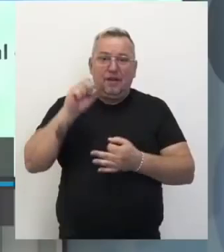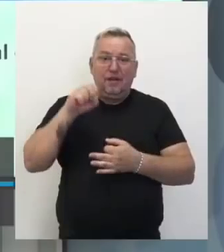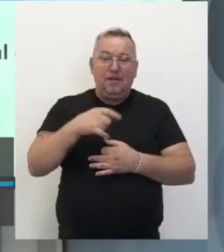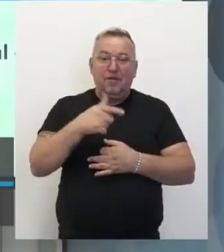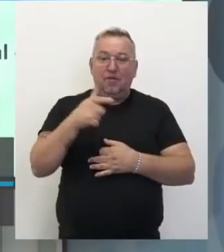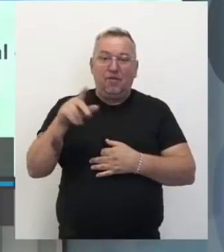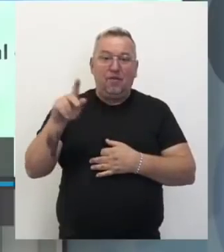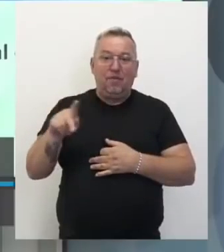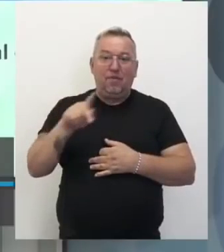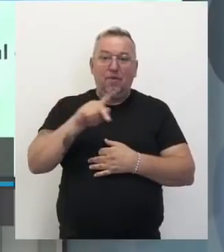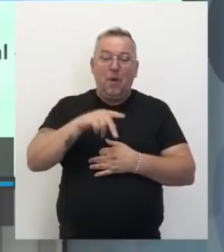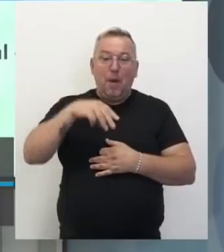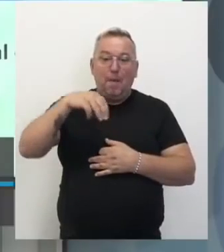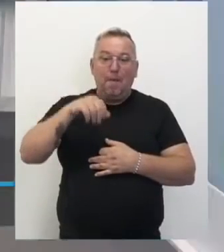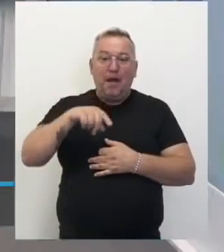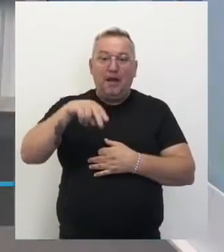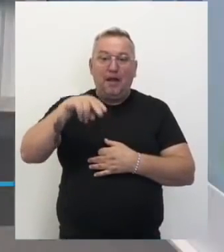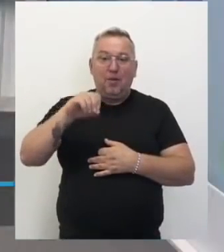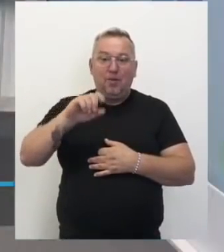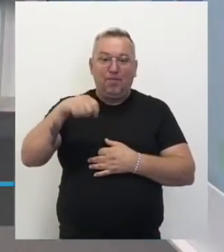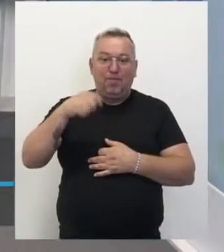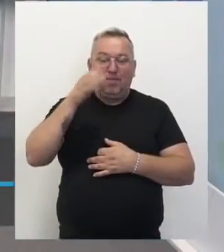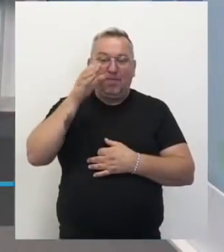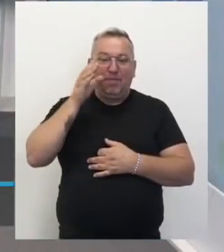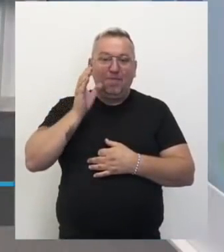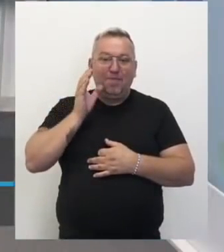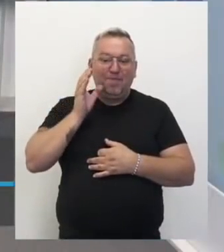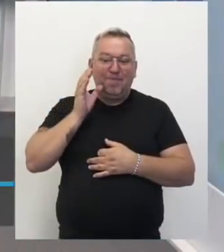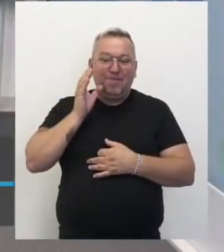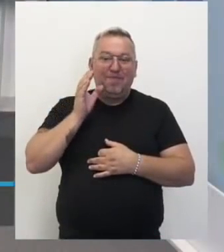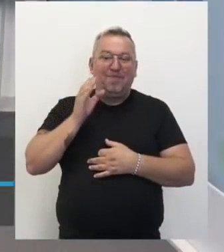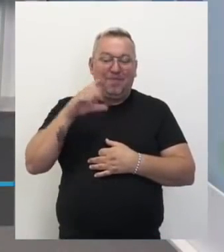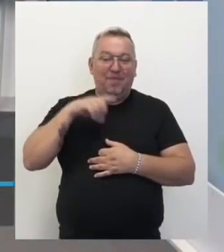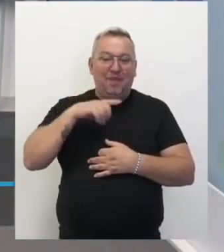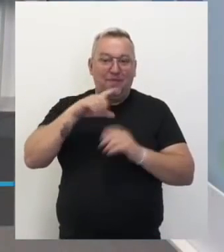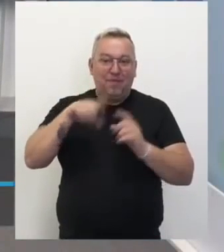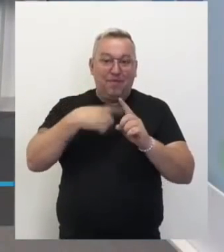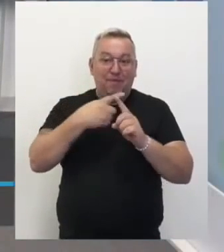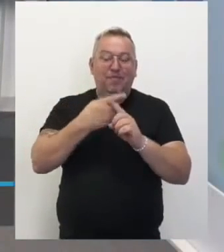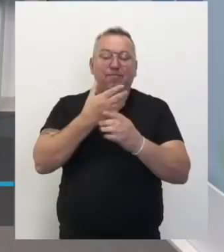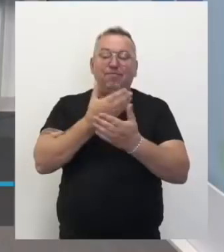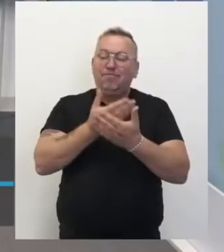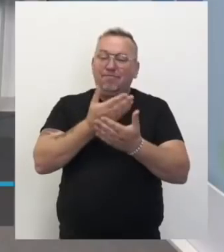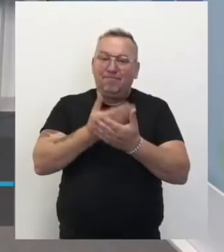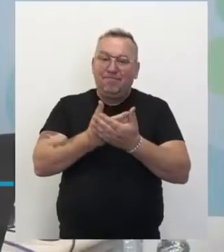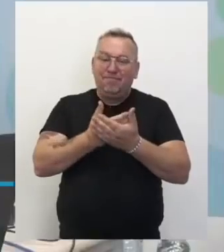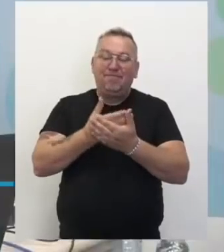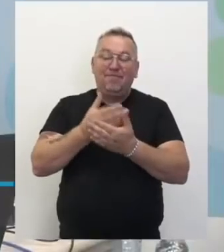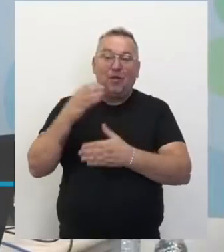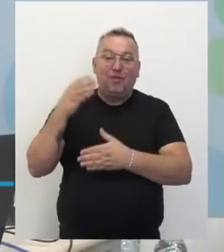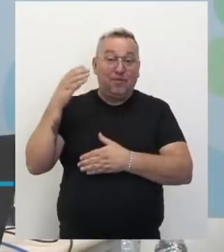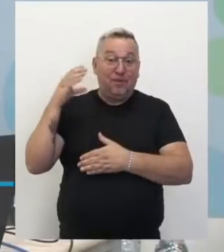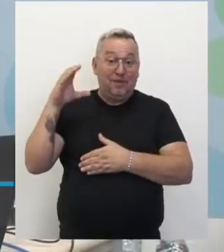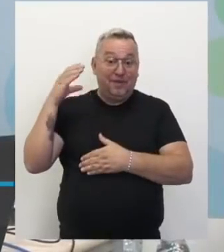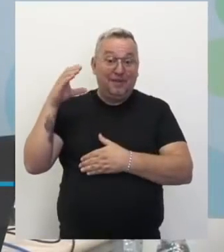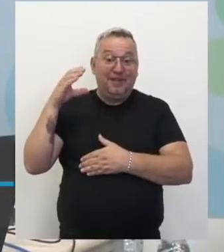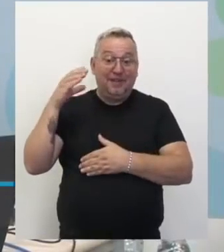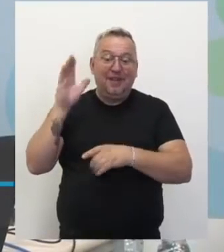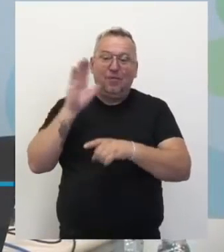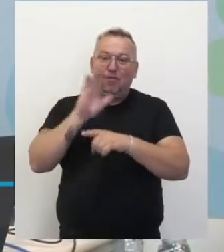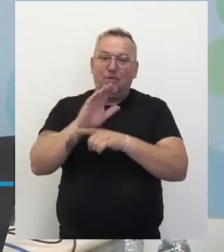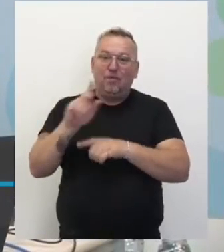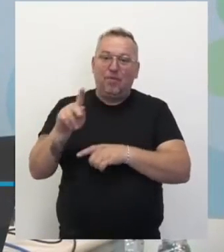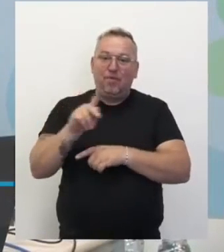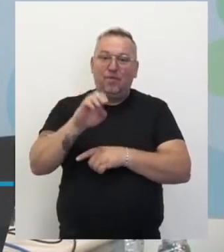querido professor Magno. É isso daí, estamos aqui para mais uma transmissão aí da aula de ciências. Hoje aí a colaboração do